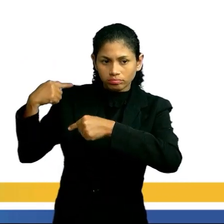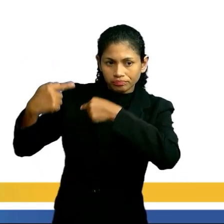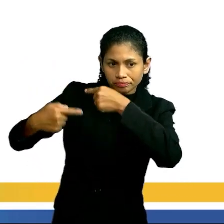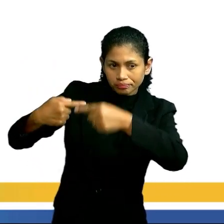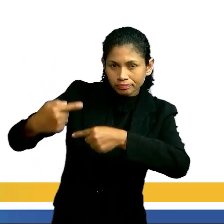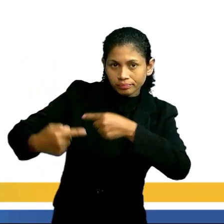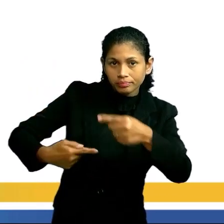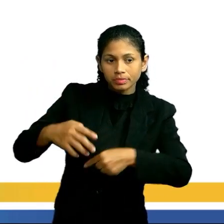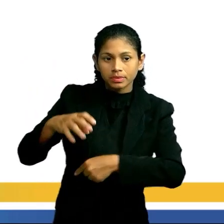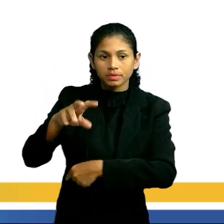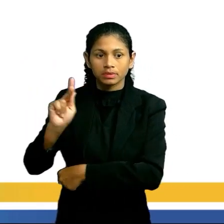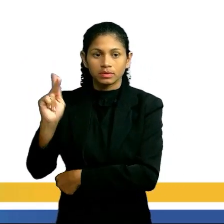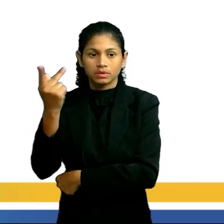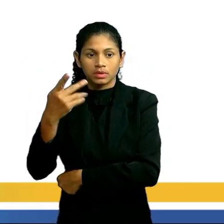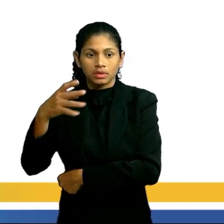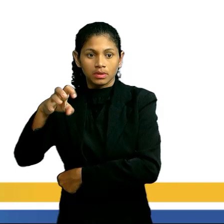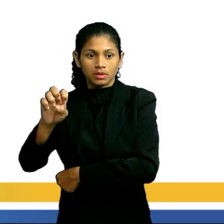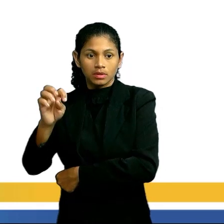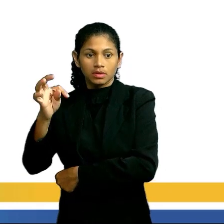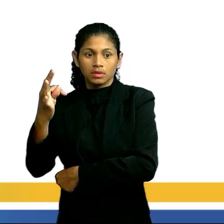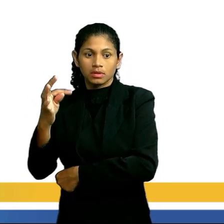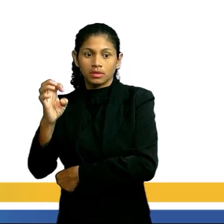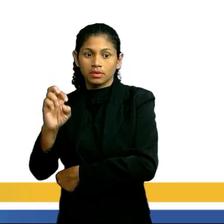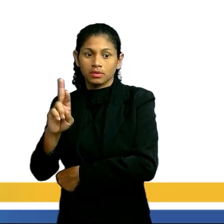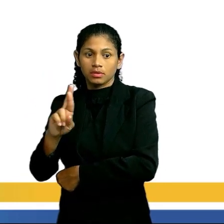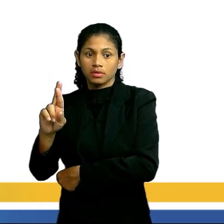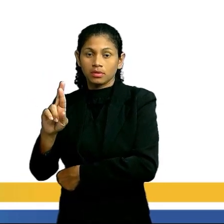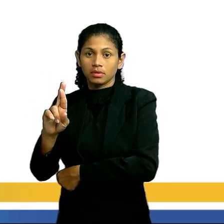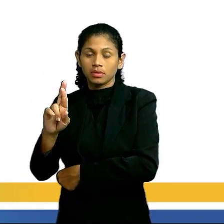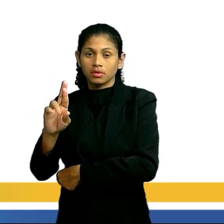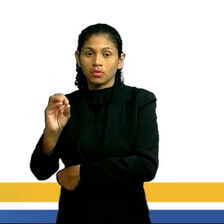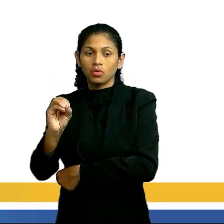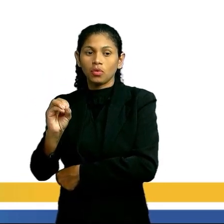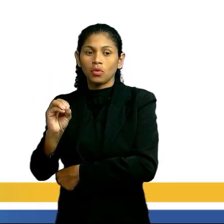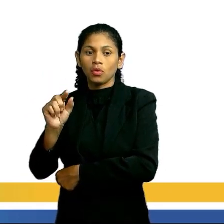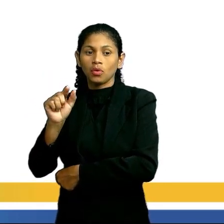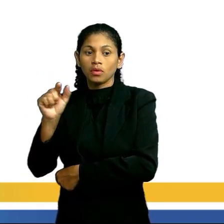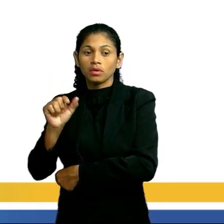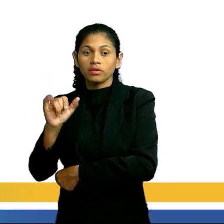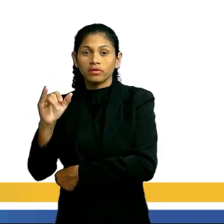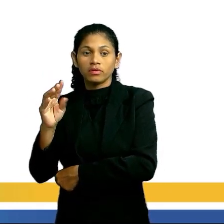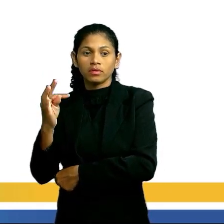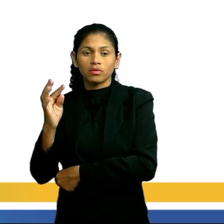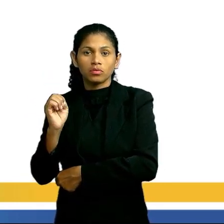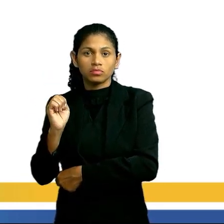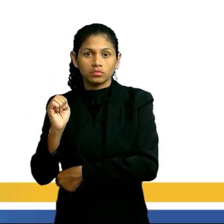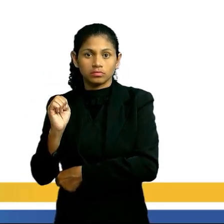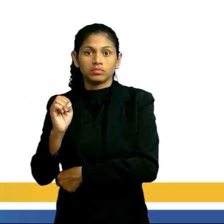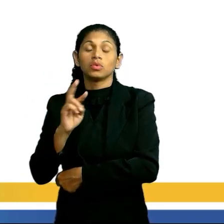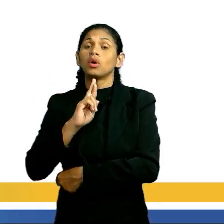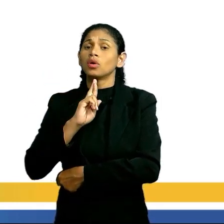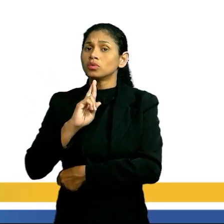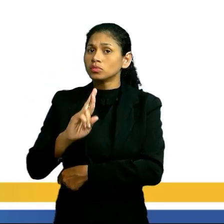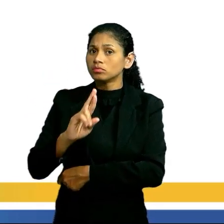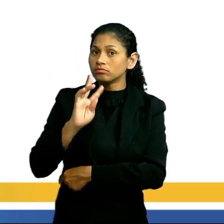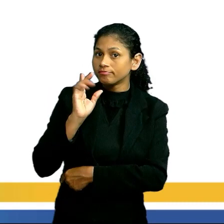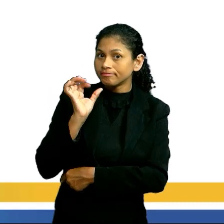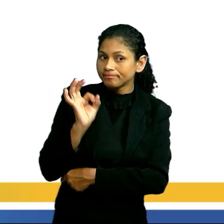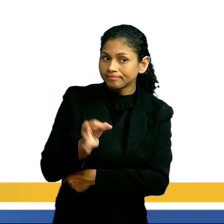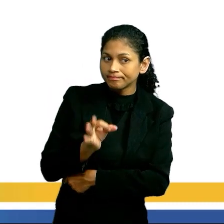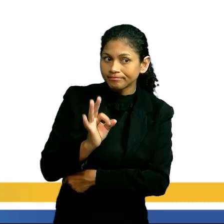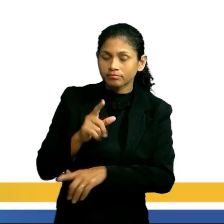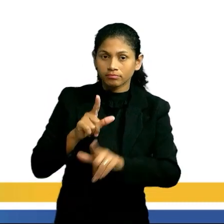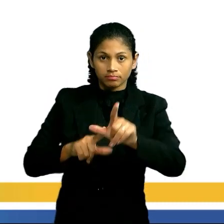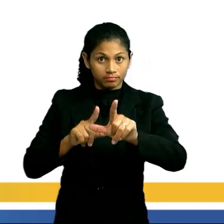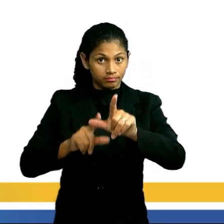heterozigótica com fenótipo selvagem. Opa, essa aí também aparentemente está correta. Resposta correta qual que é? Letra A,